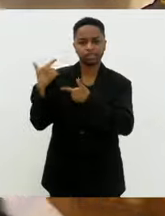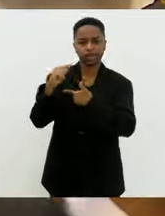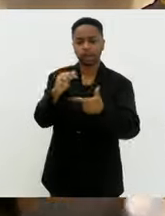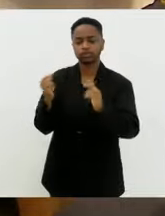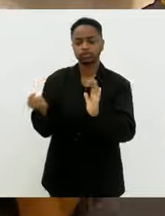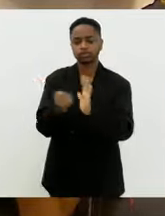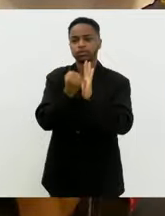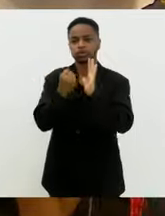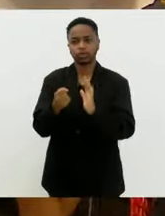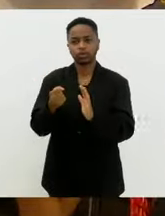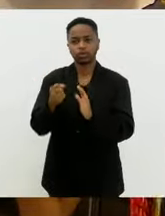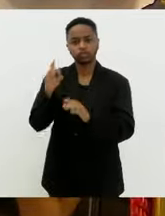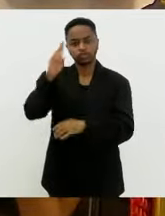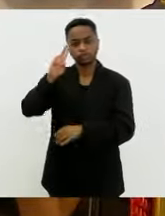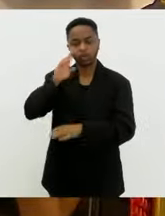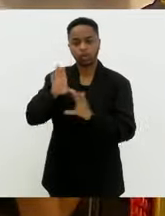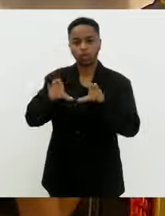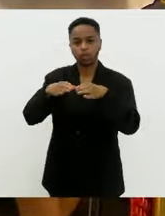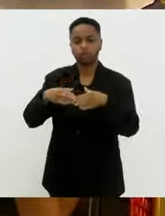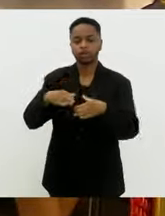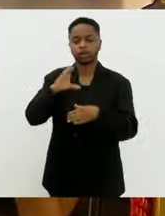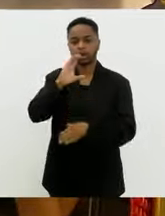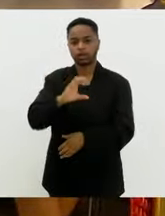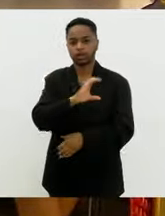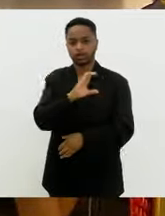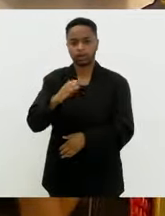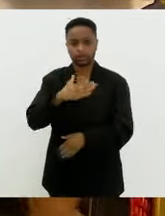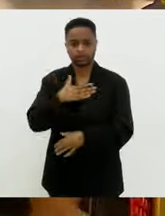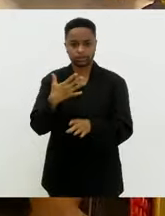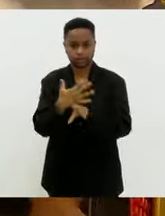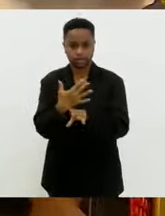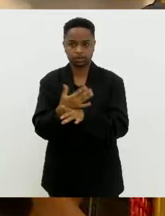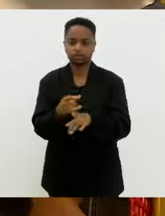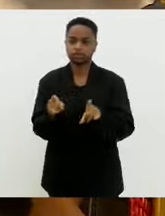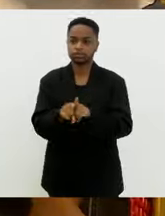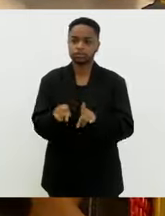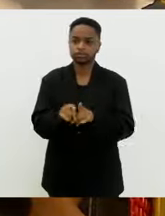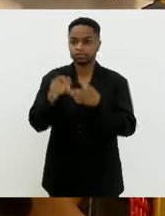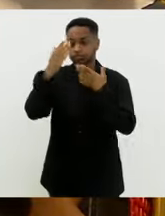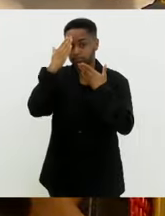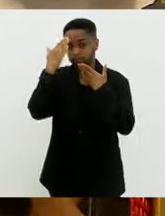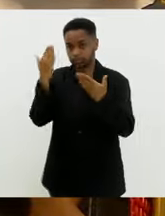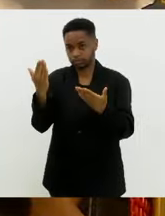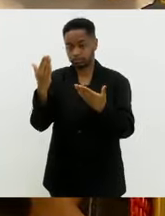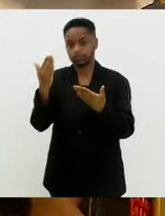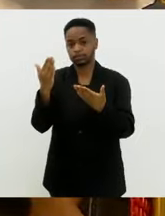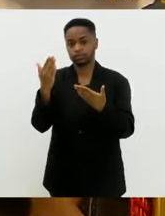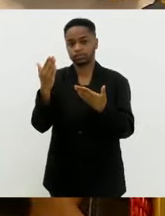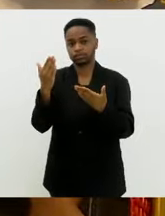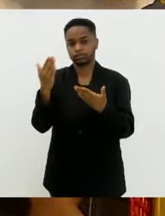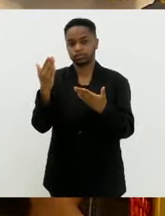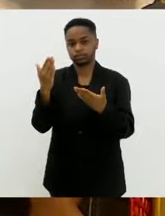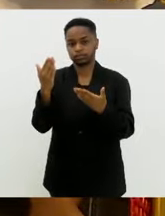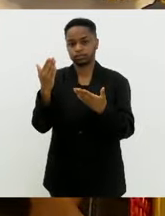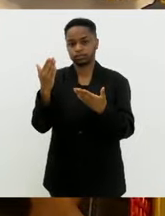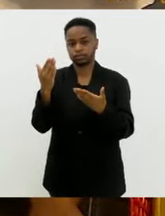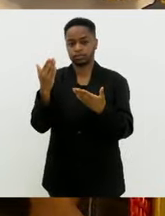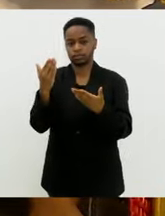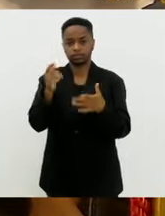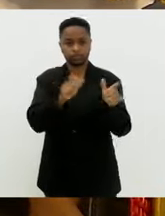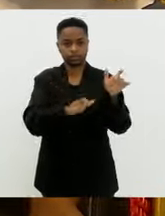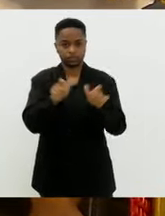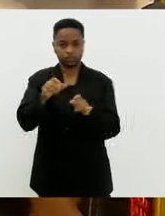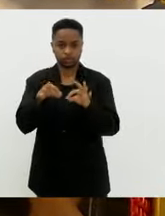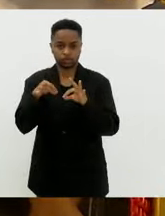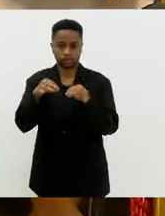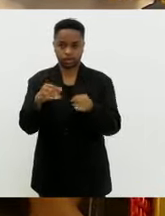a comunidade católica no meu município. Agradecer grandemente, então, aqueles que todos que